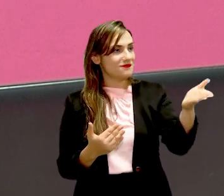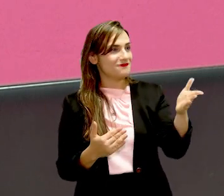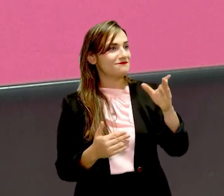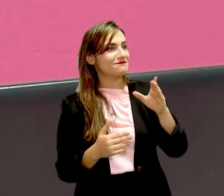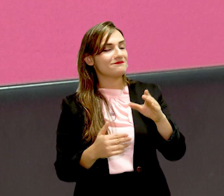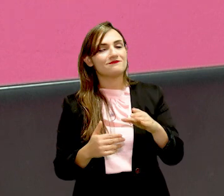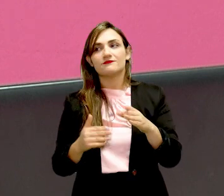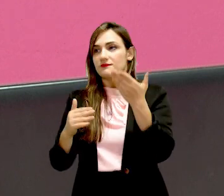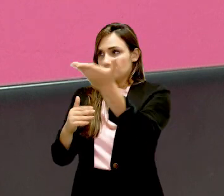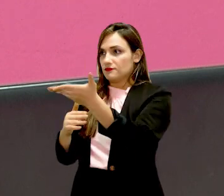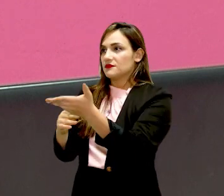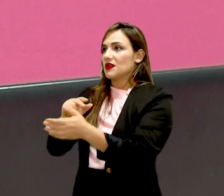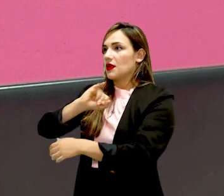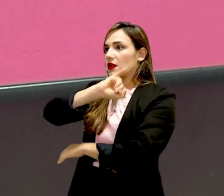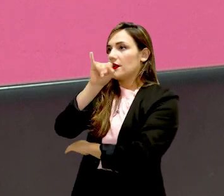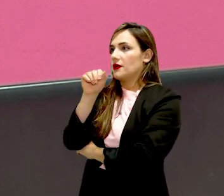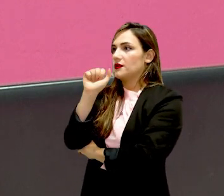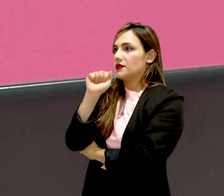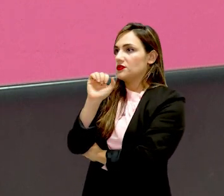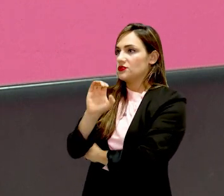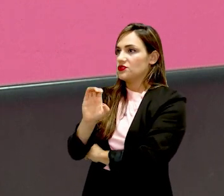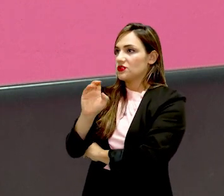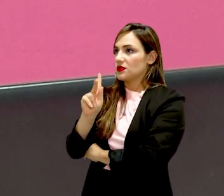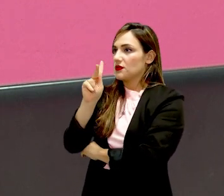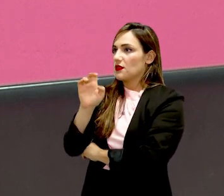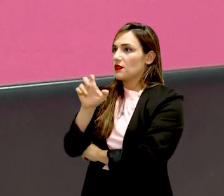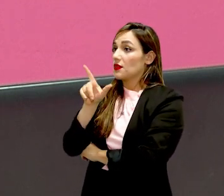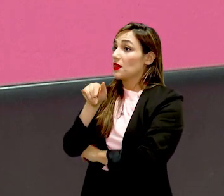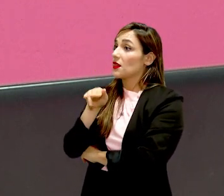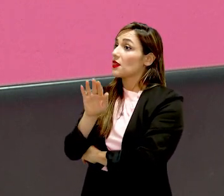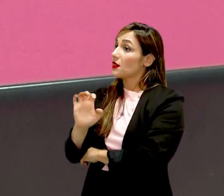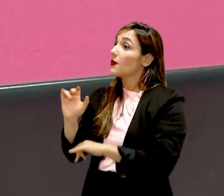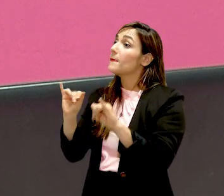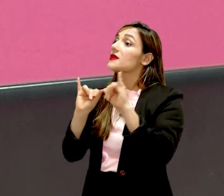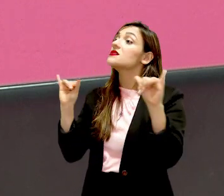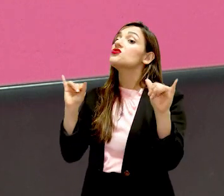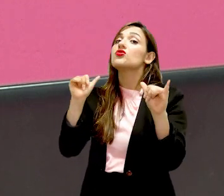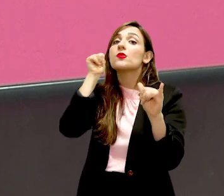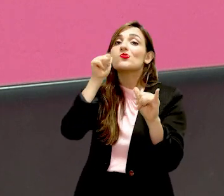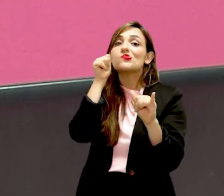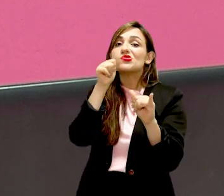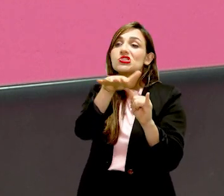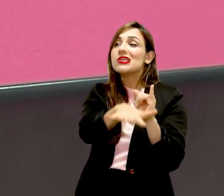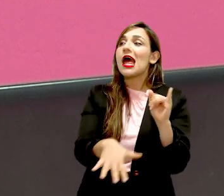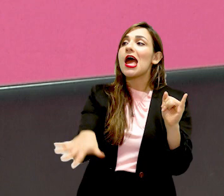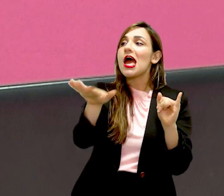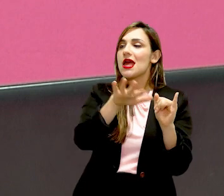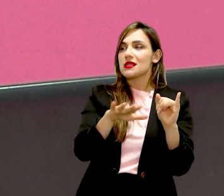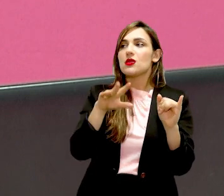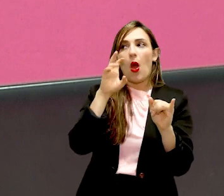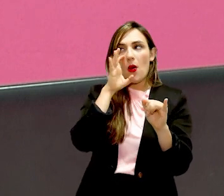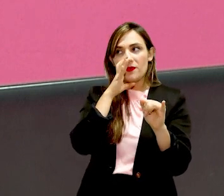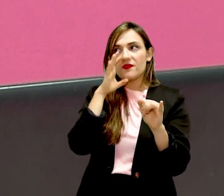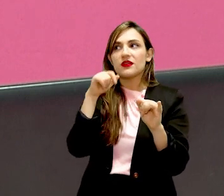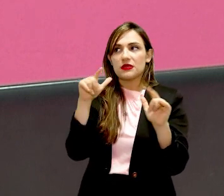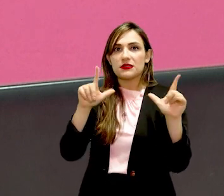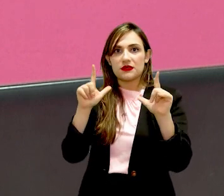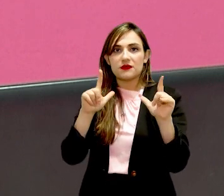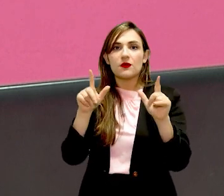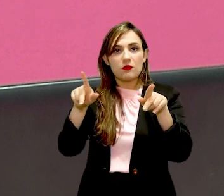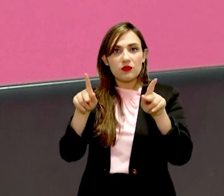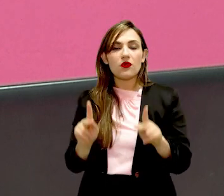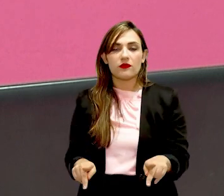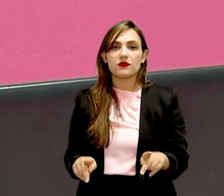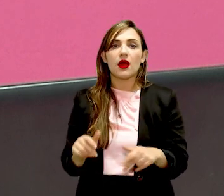começando aí com a doutora Jaqueline, para que vocês deixem, né, uma mensagem para as nossas telespectadoras, né, para toda a